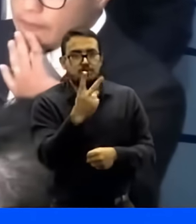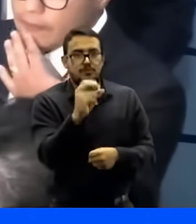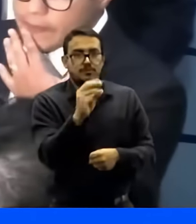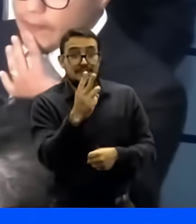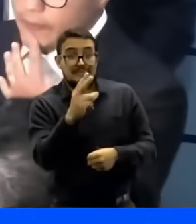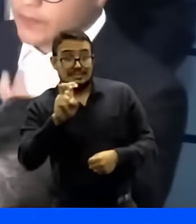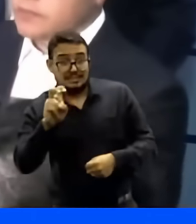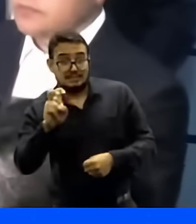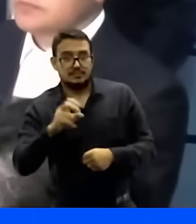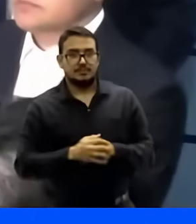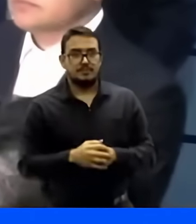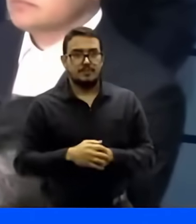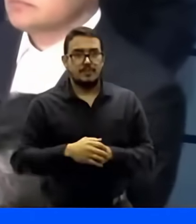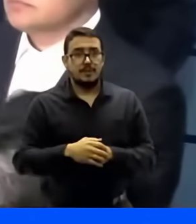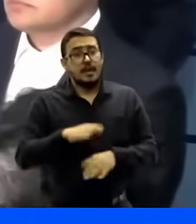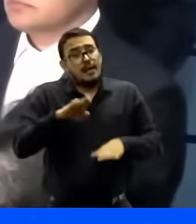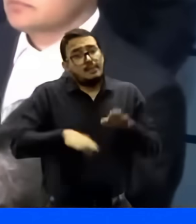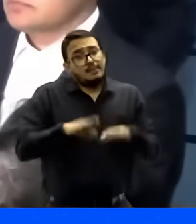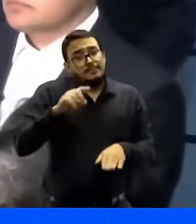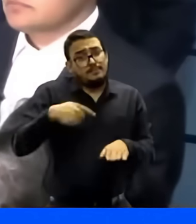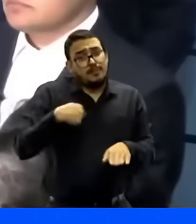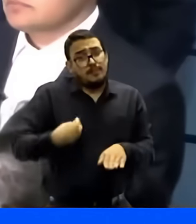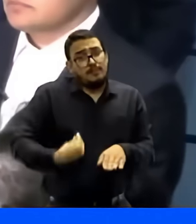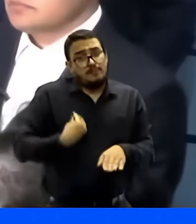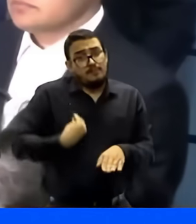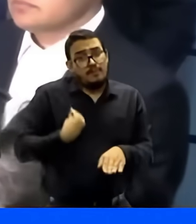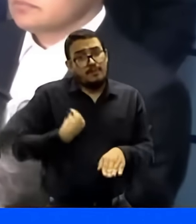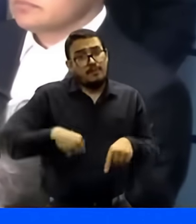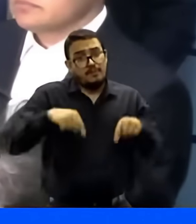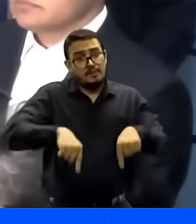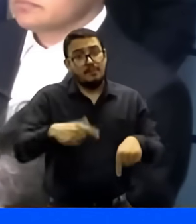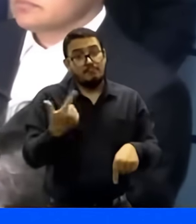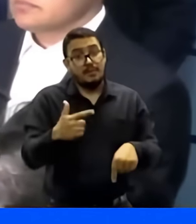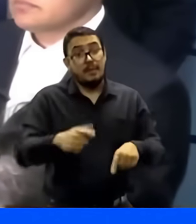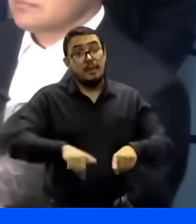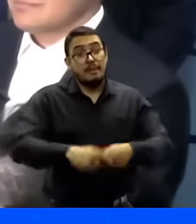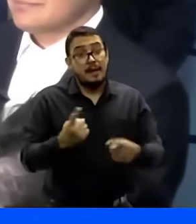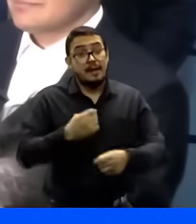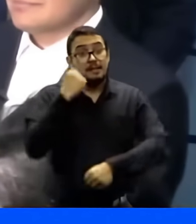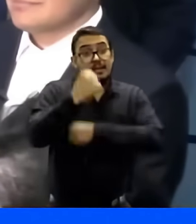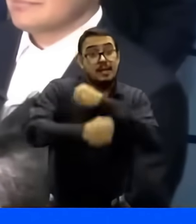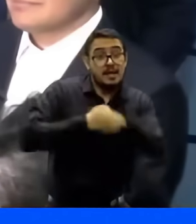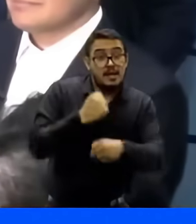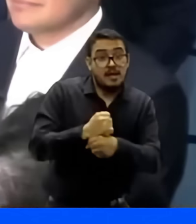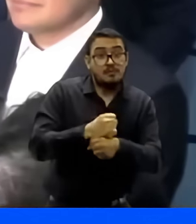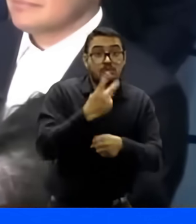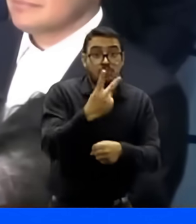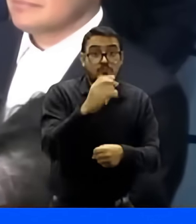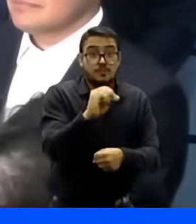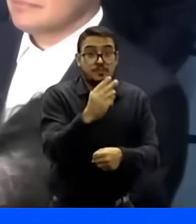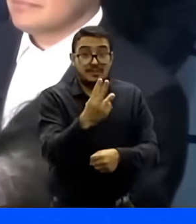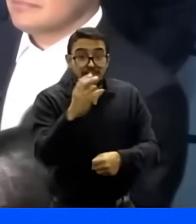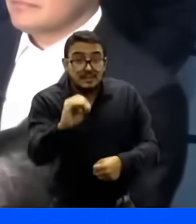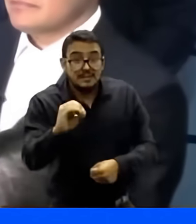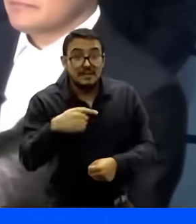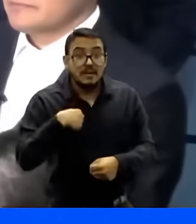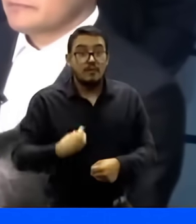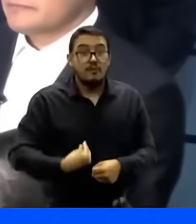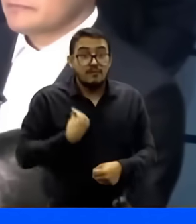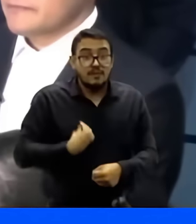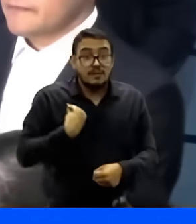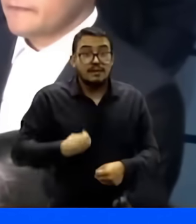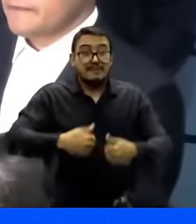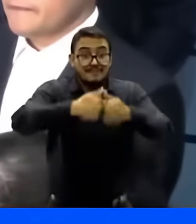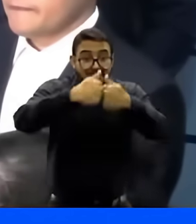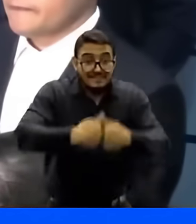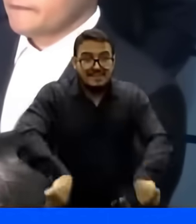Eu provavelmente não esteja mais aqui em 2050, mas em 2030 eu quero estar. Então é isso, eu acho que o exemplo da Rota